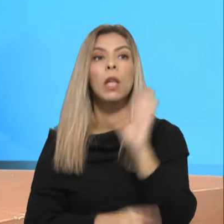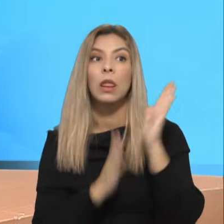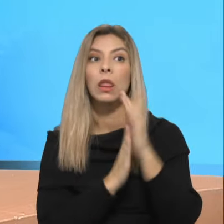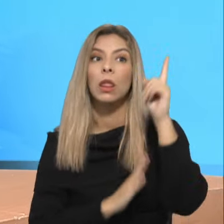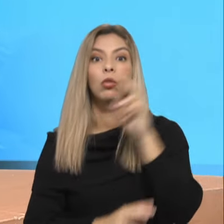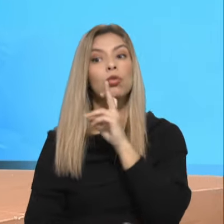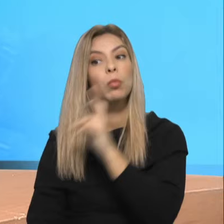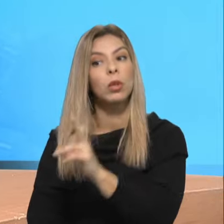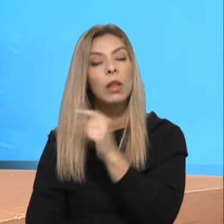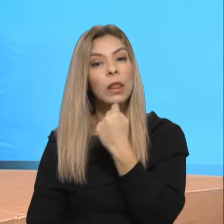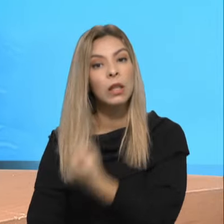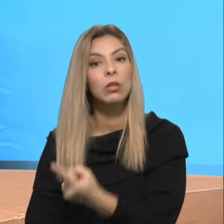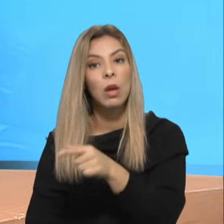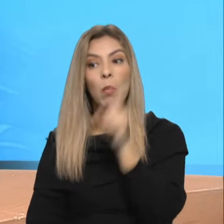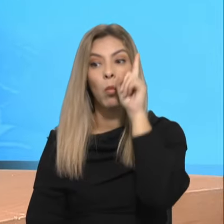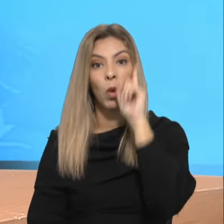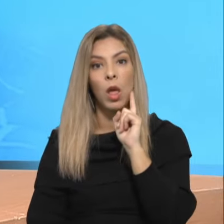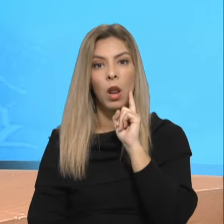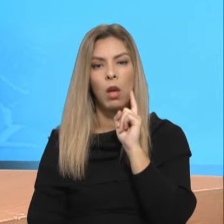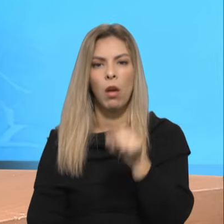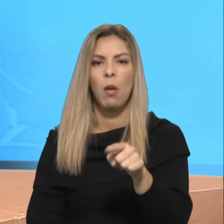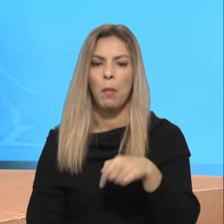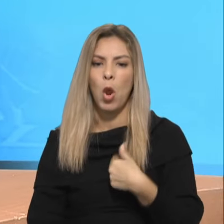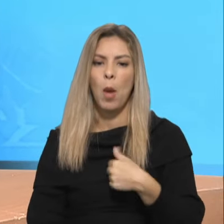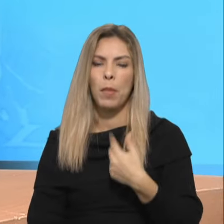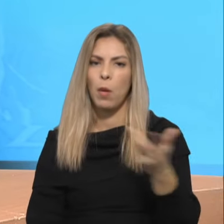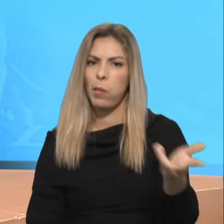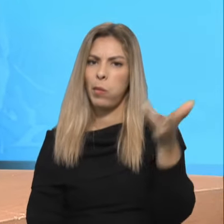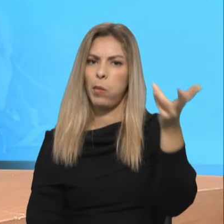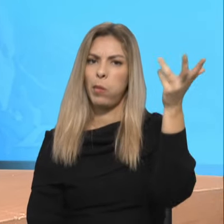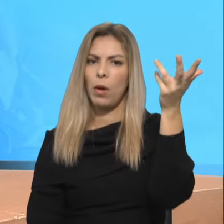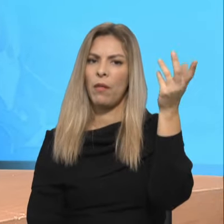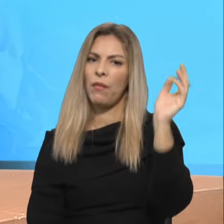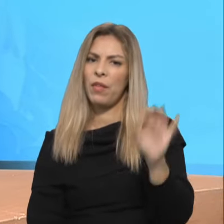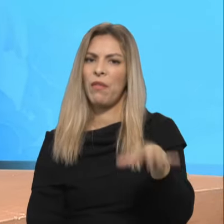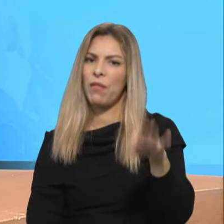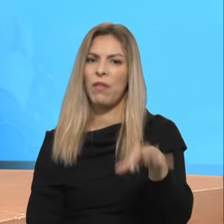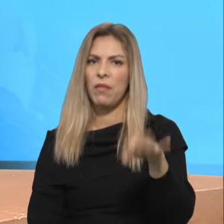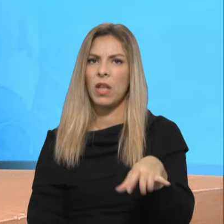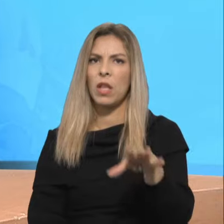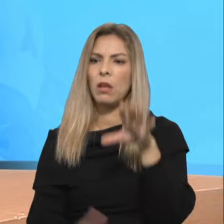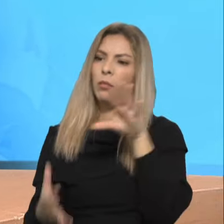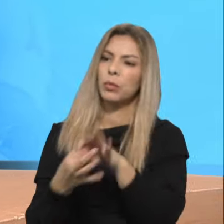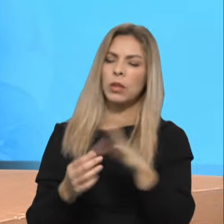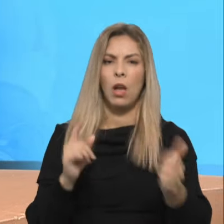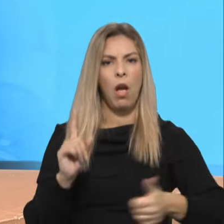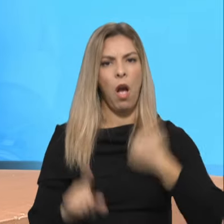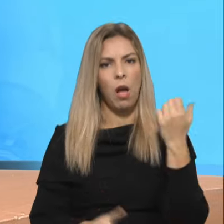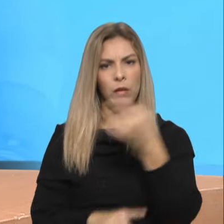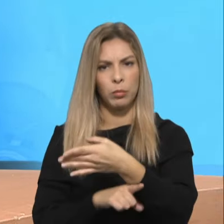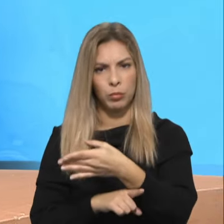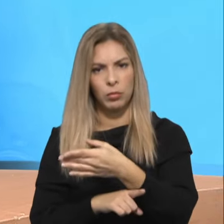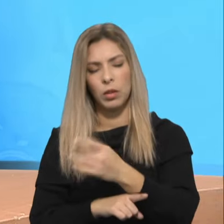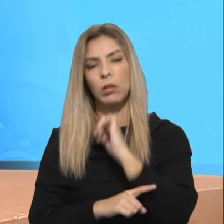num determinado tempo, a mulher, ela própria, há de, por fim, há de vencer o próprio